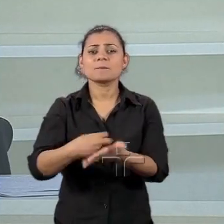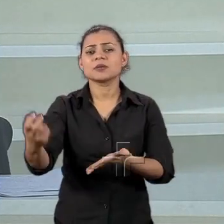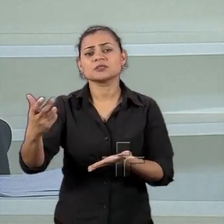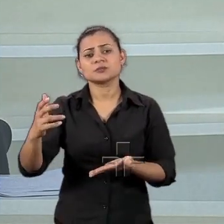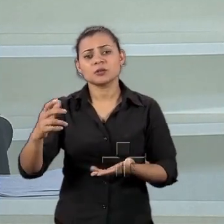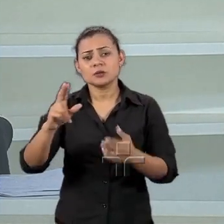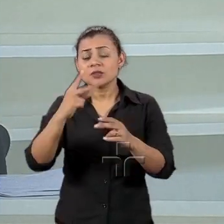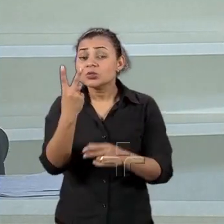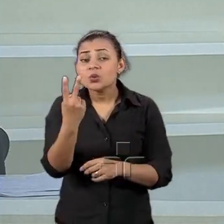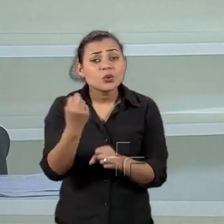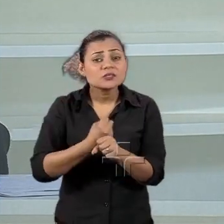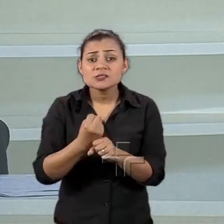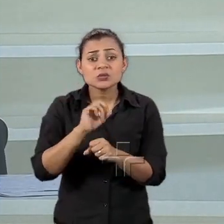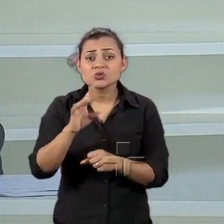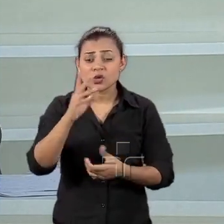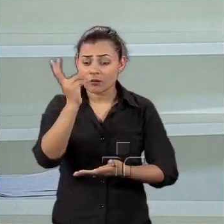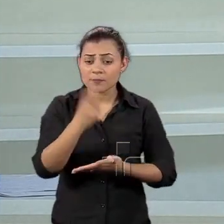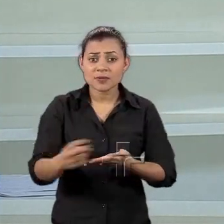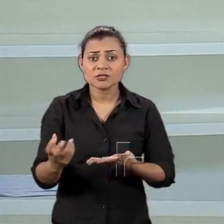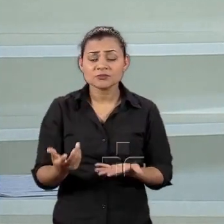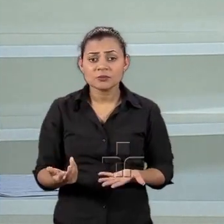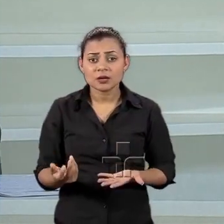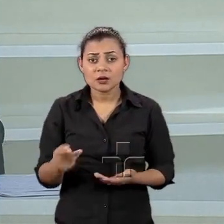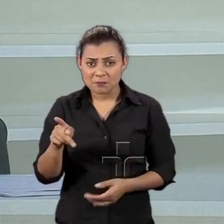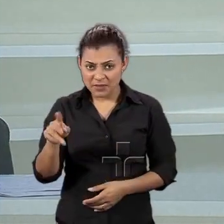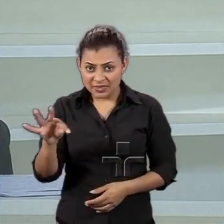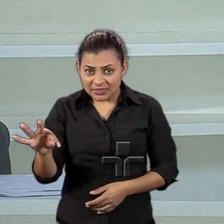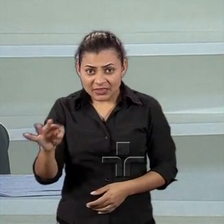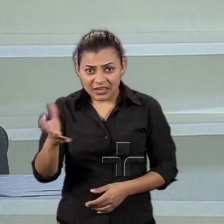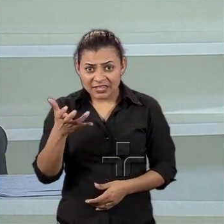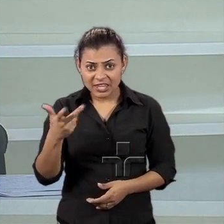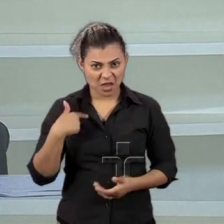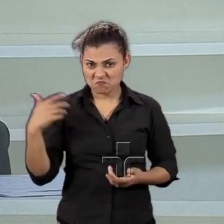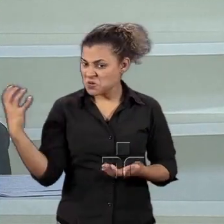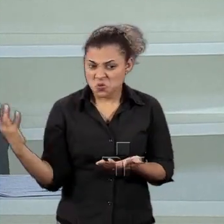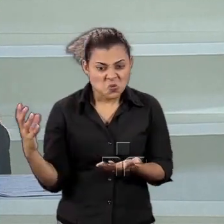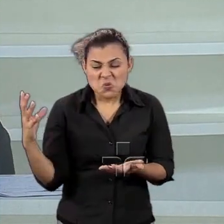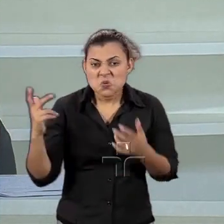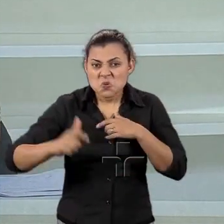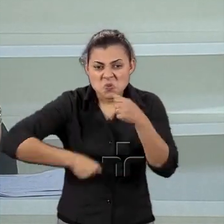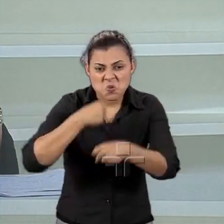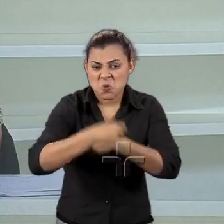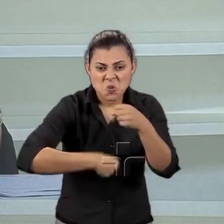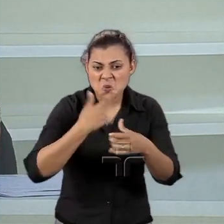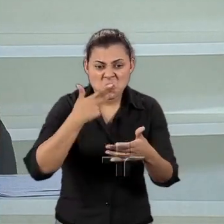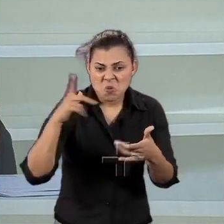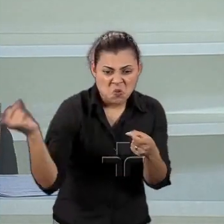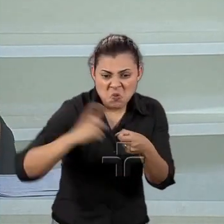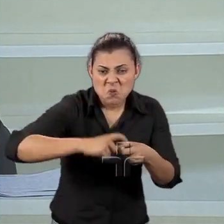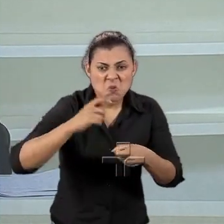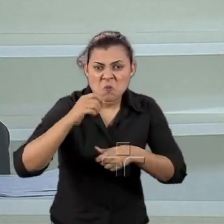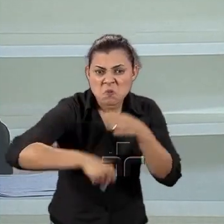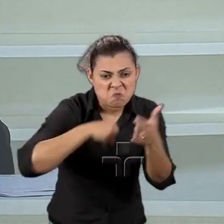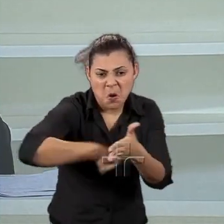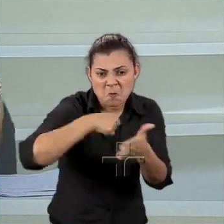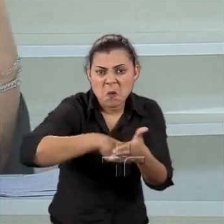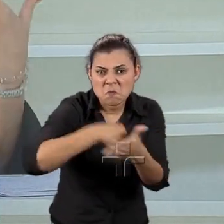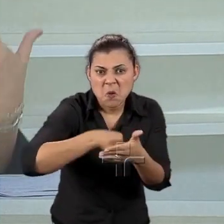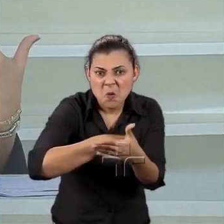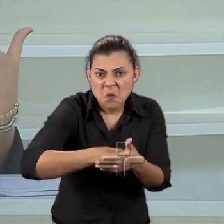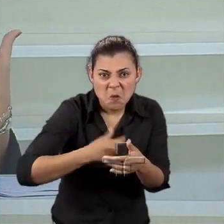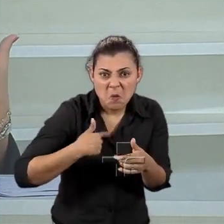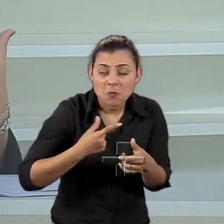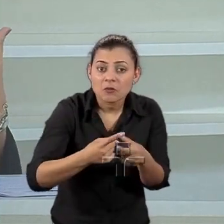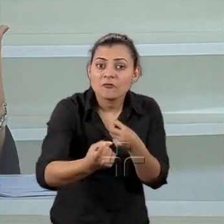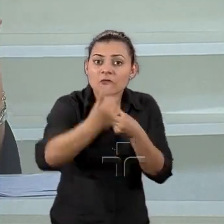2 anos só do impeachment e o PT quer correr à beira do abismo e correr o risco de ganhar e não levar, como